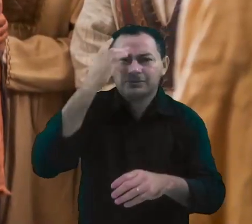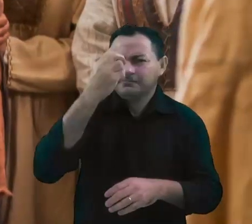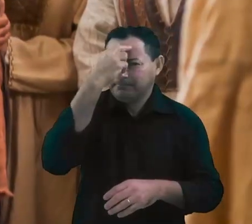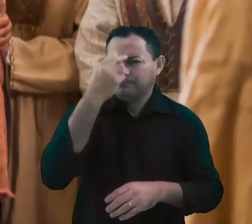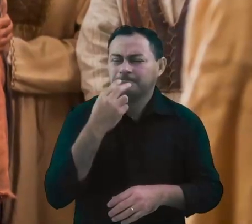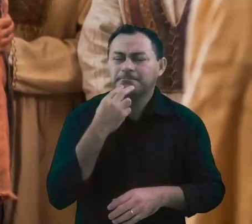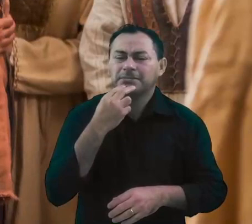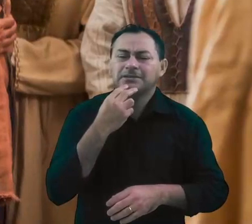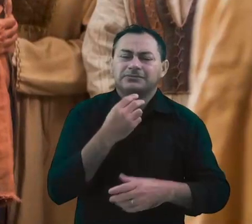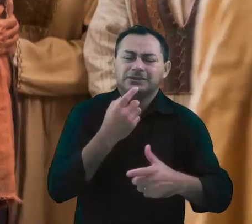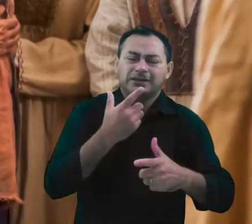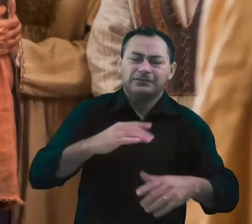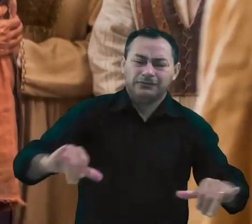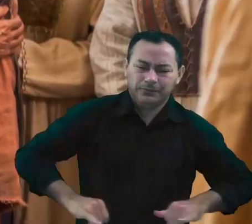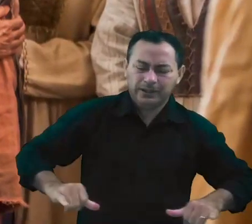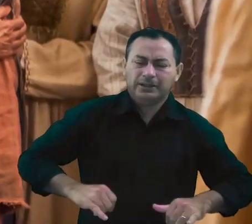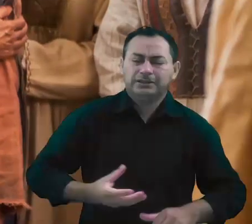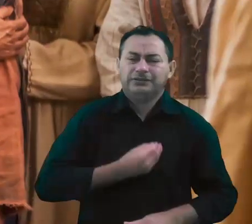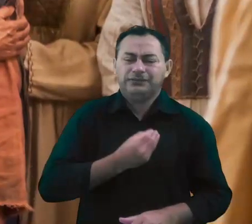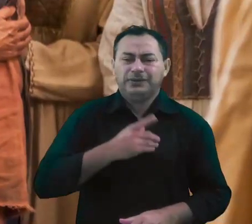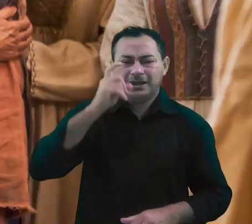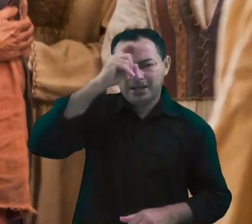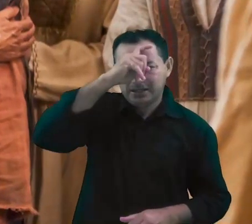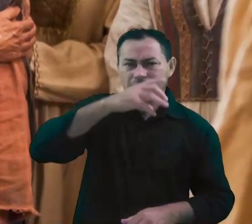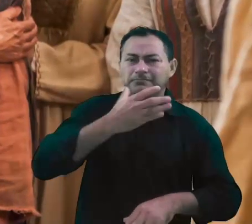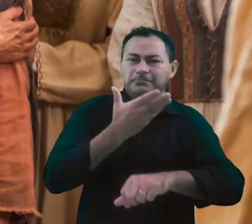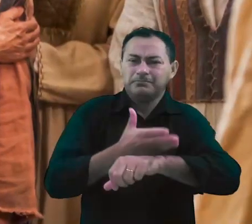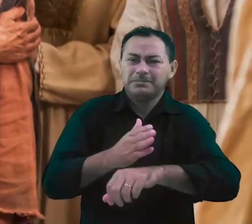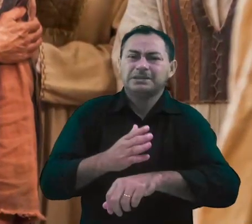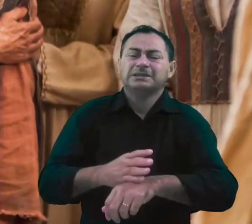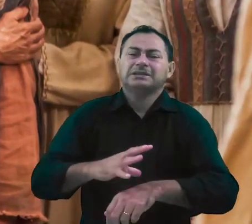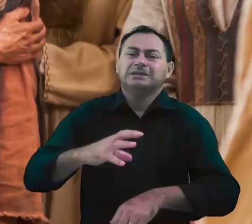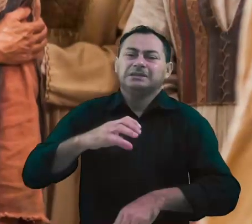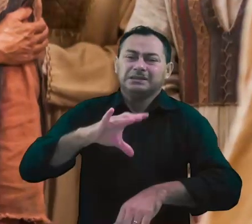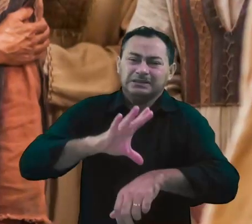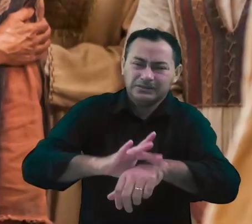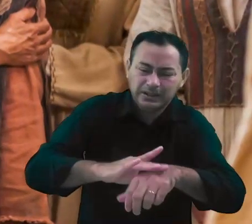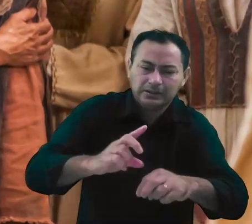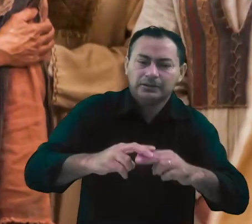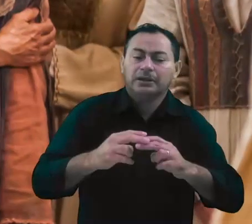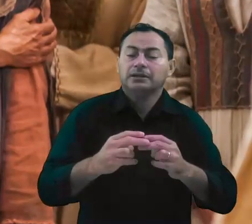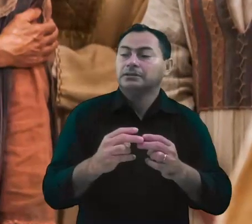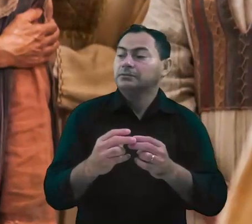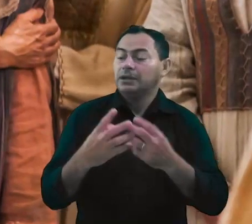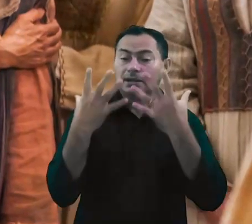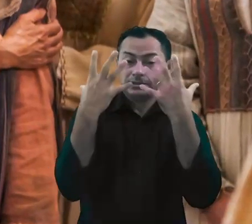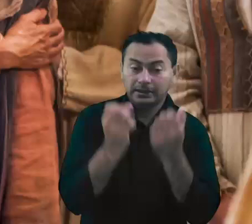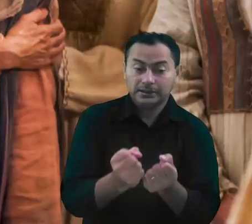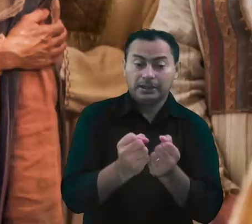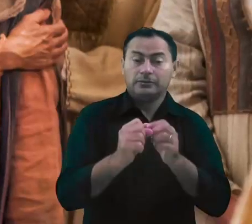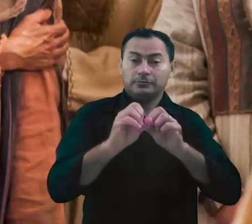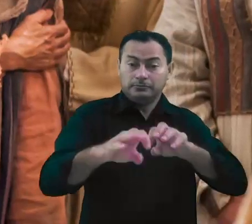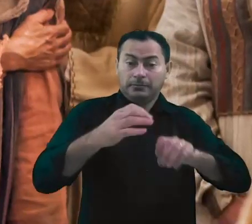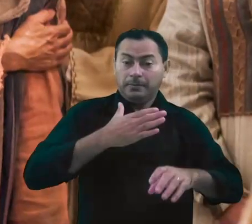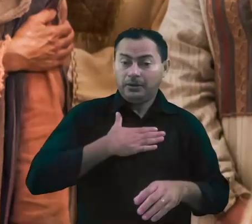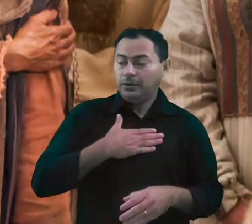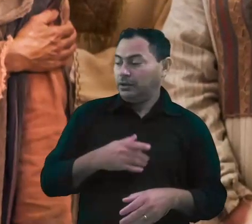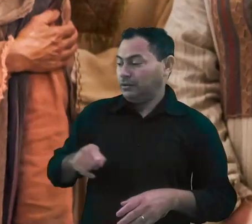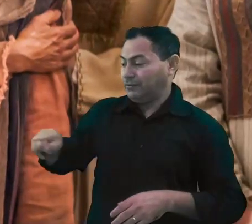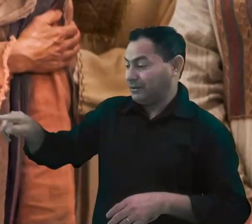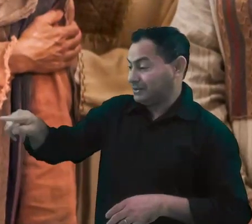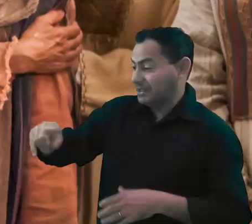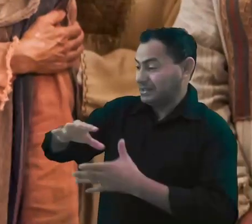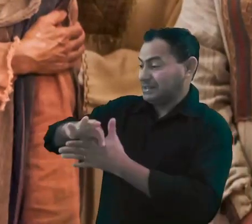estão cegos, cativos e quebrantados espiritualmente. E eles atenderam ao meu ensino. Mas vocês